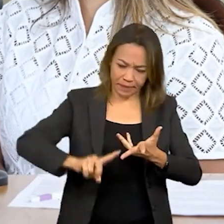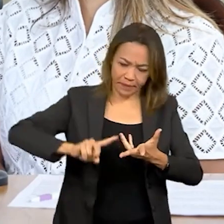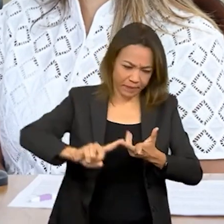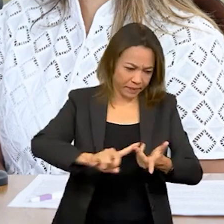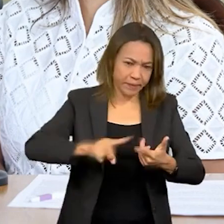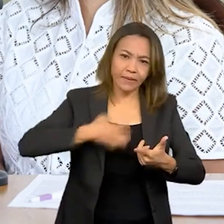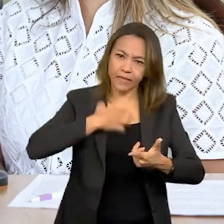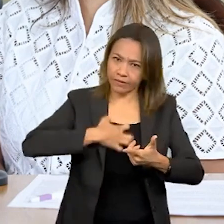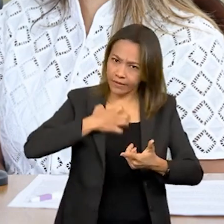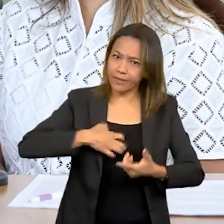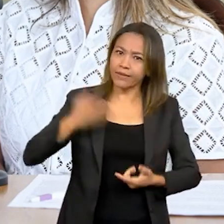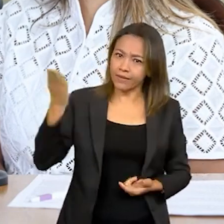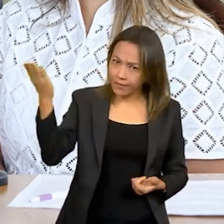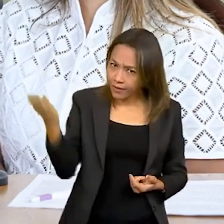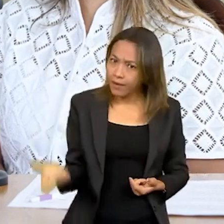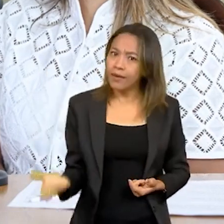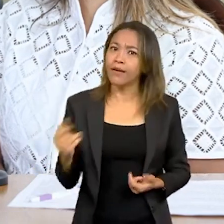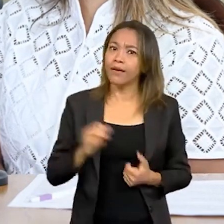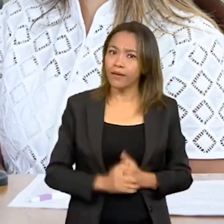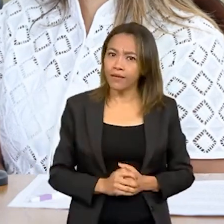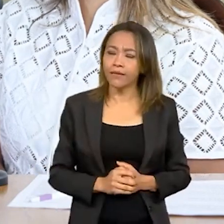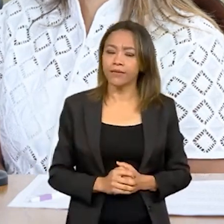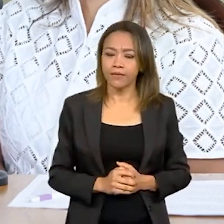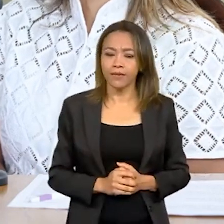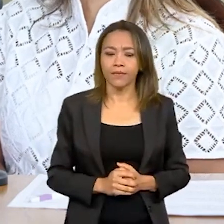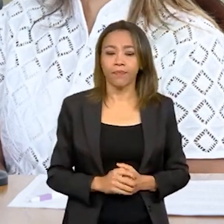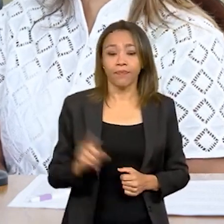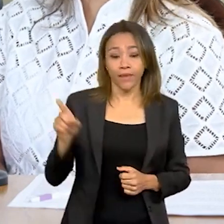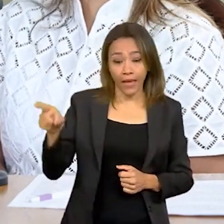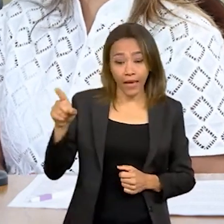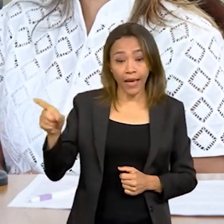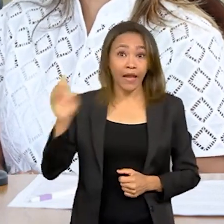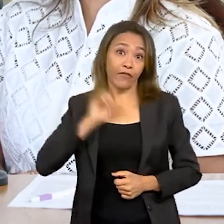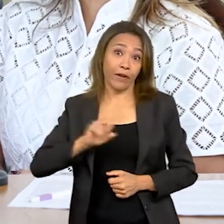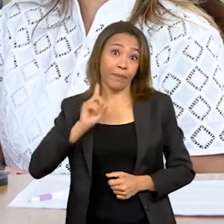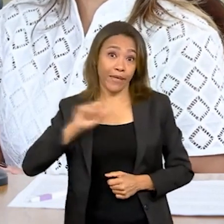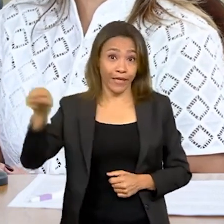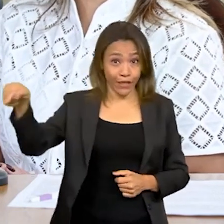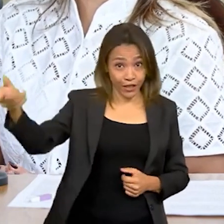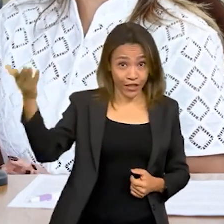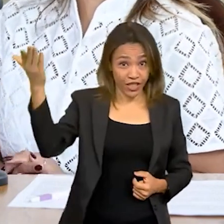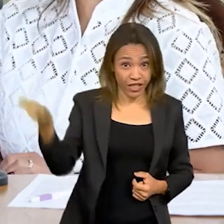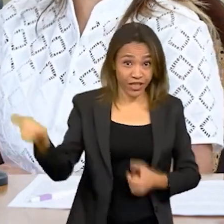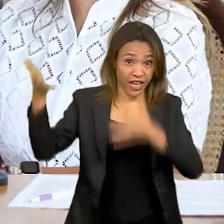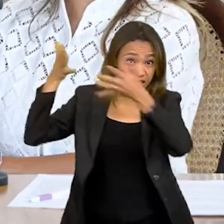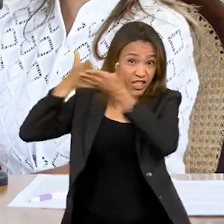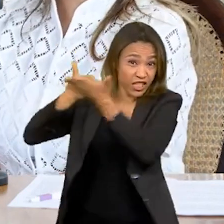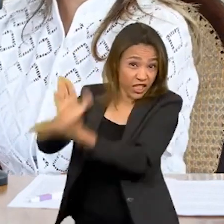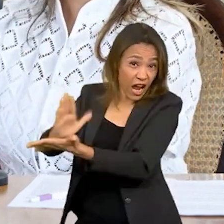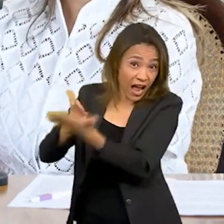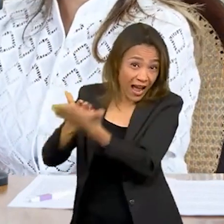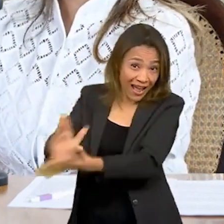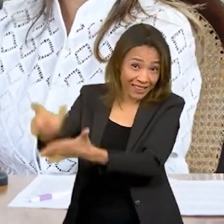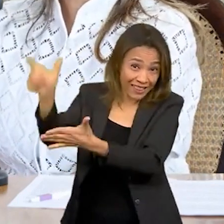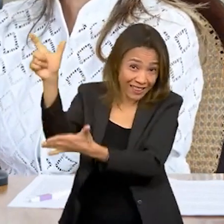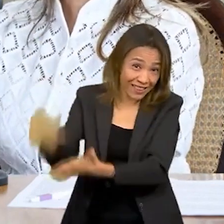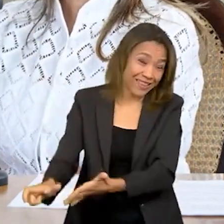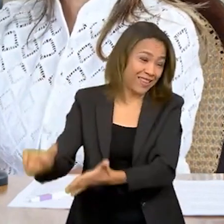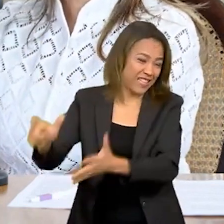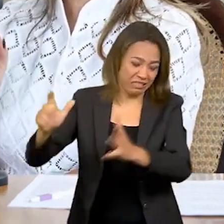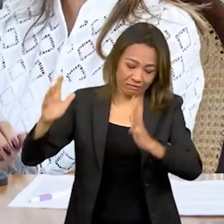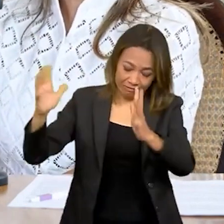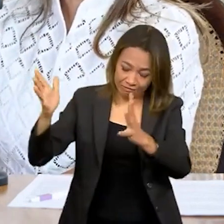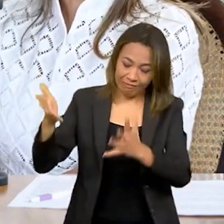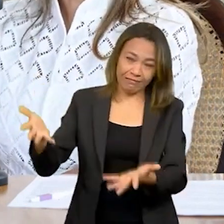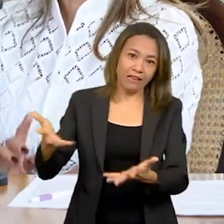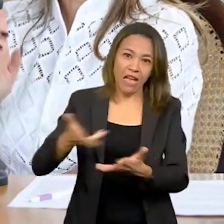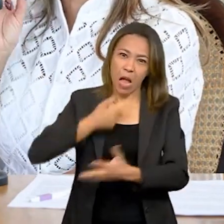ela não torte pro MMO Dime que eu ela torce pro Flamengo e é uma torcedora chata para caramba chata fala palavrão